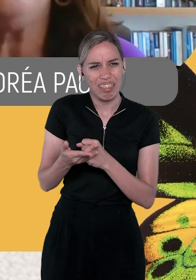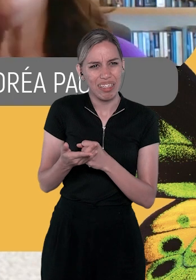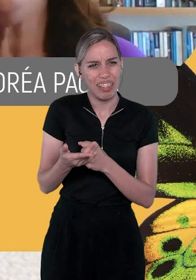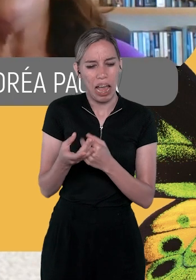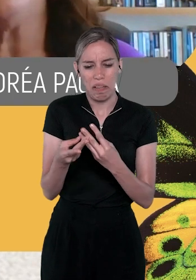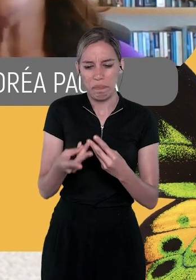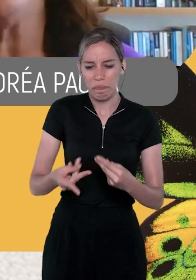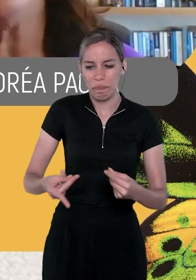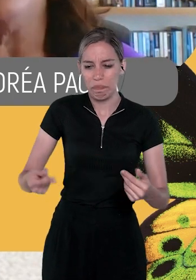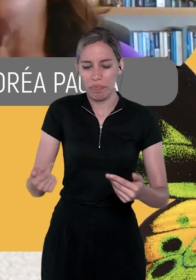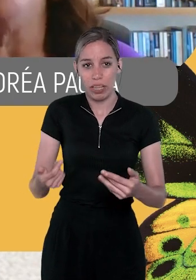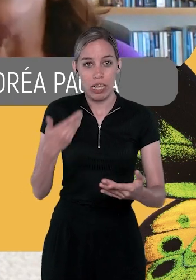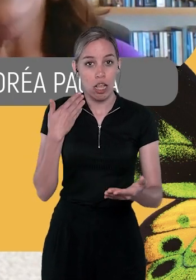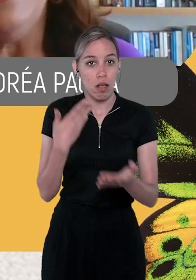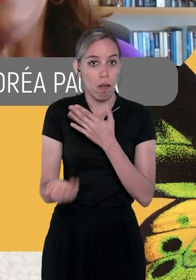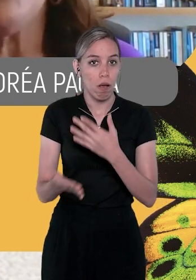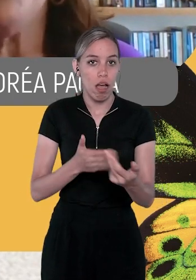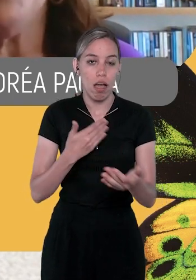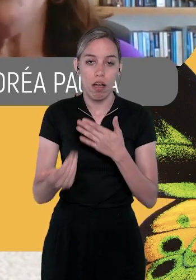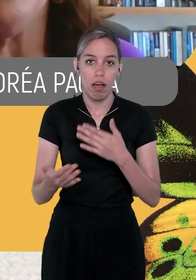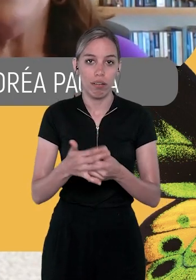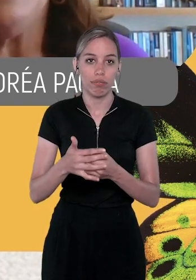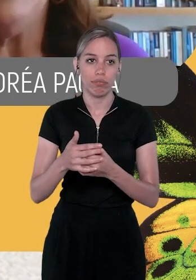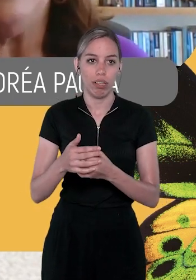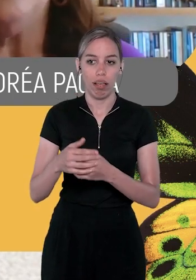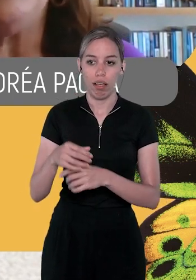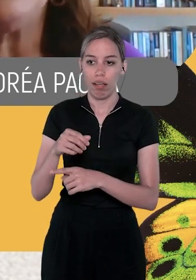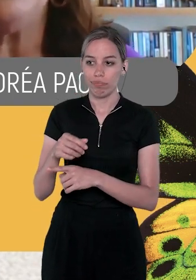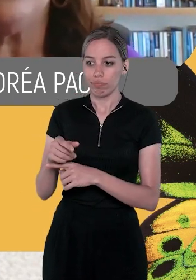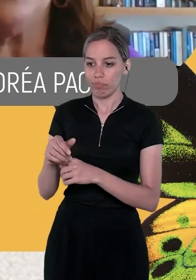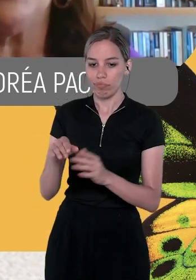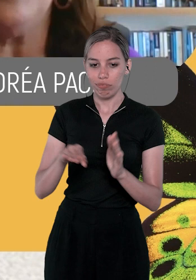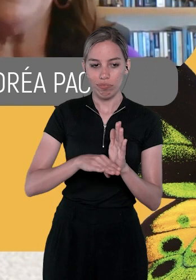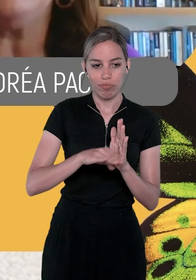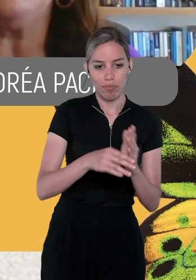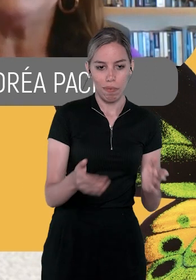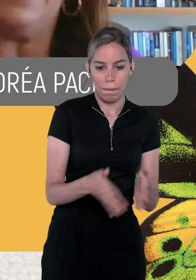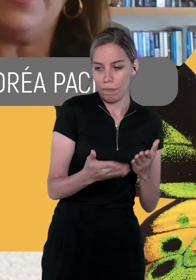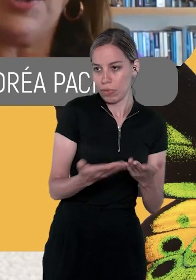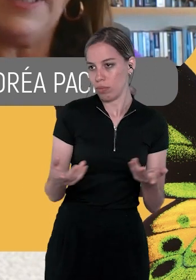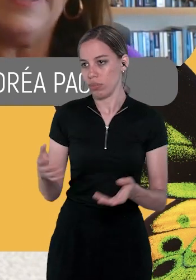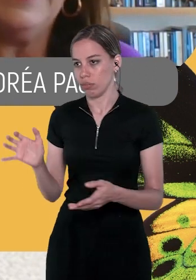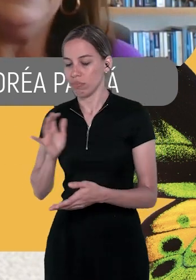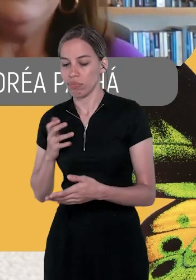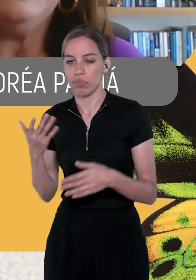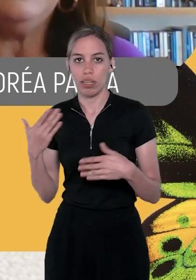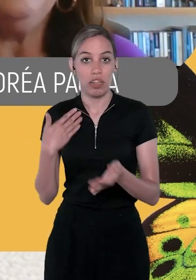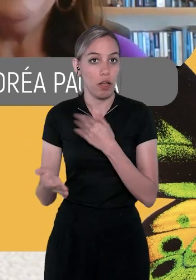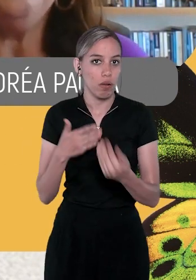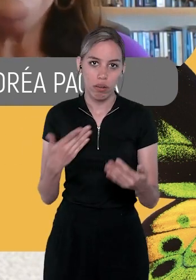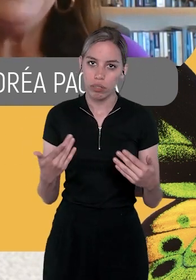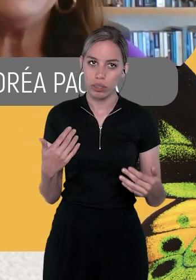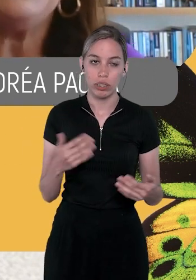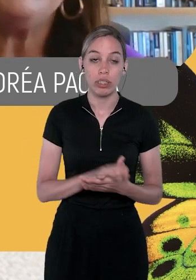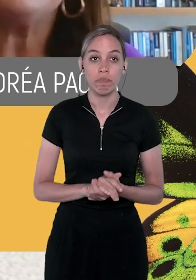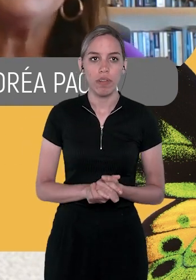em qualquer classe social. Isso foi uma percepção que eu tive, que é recente, que